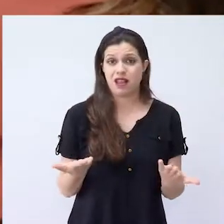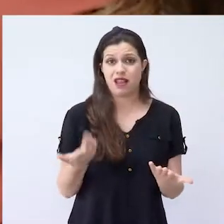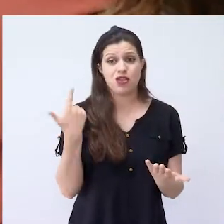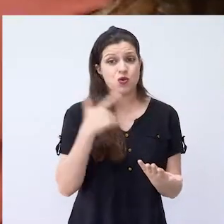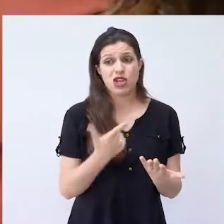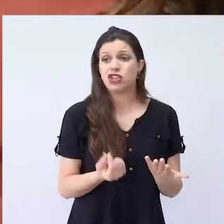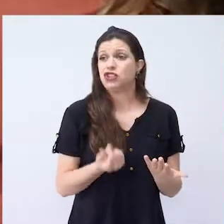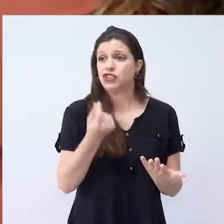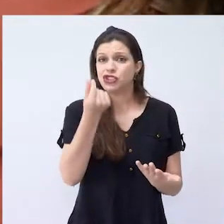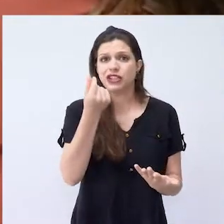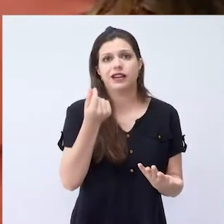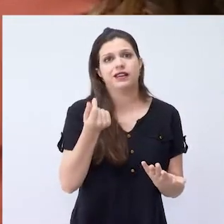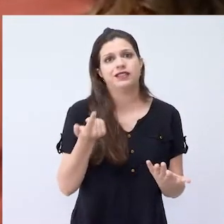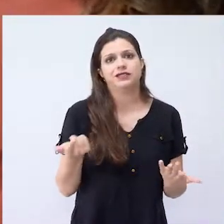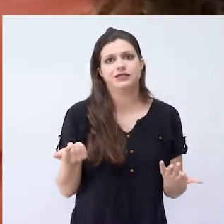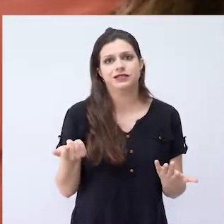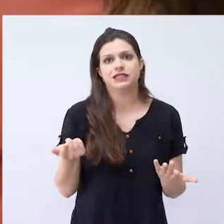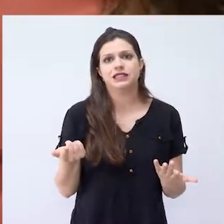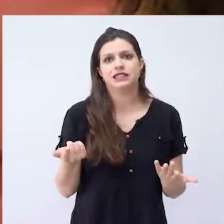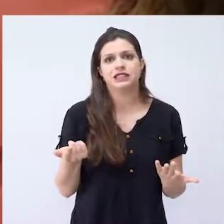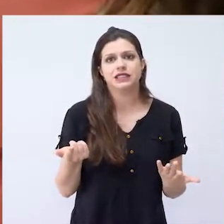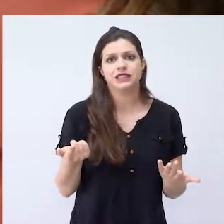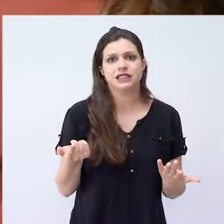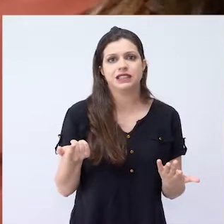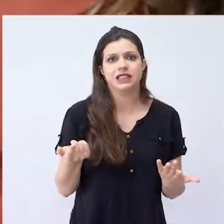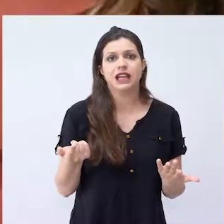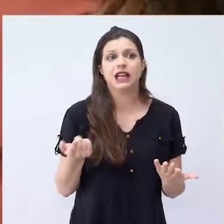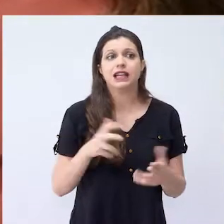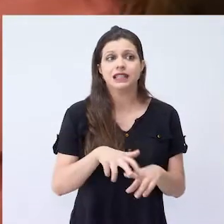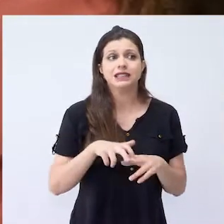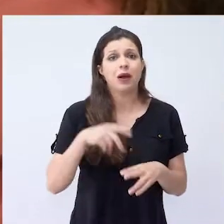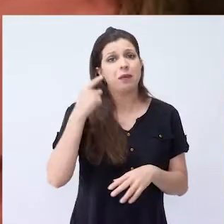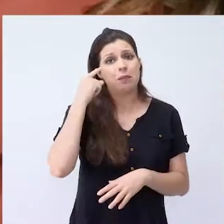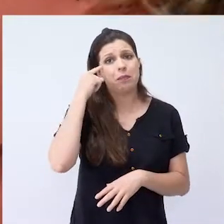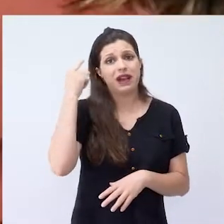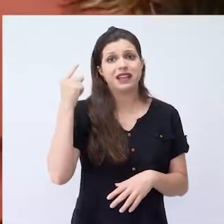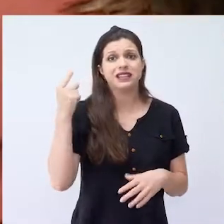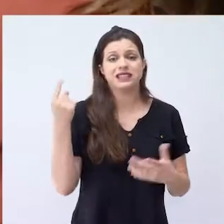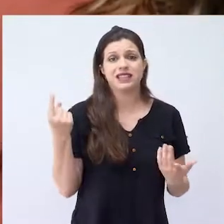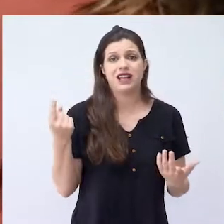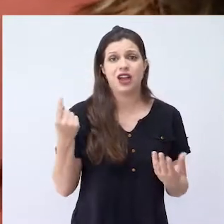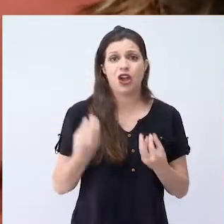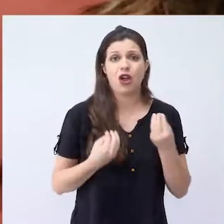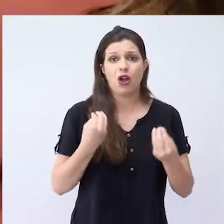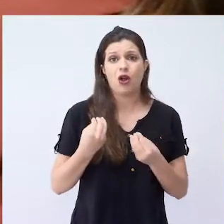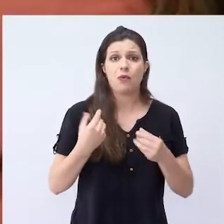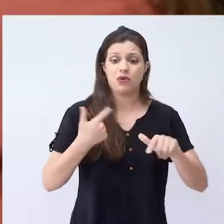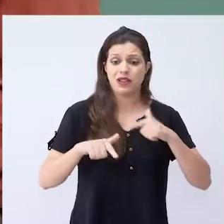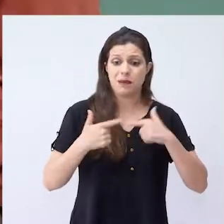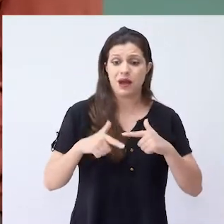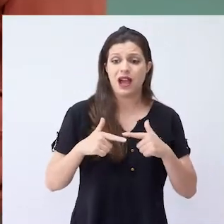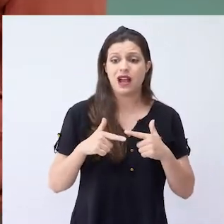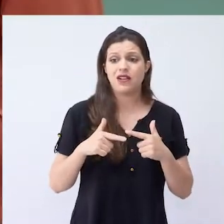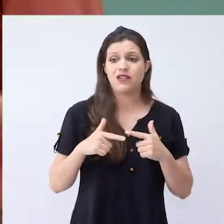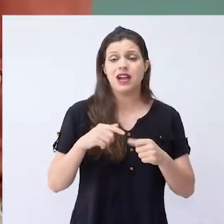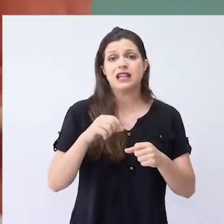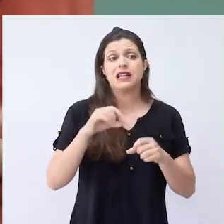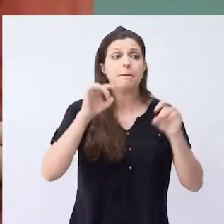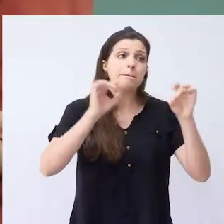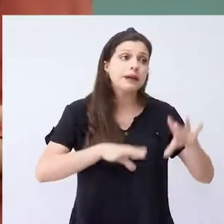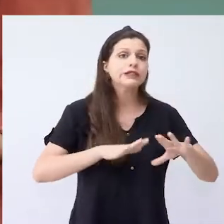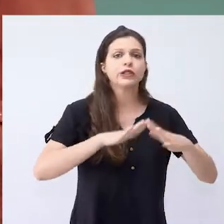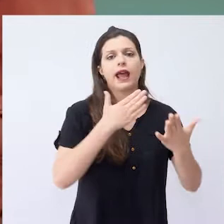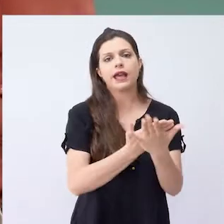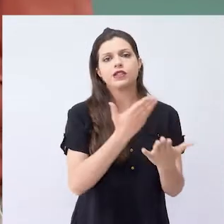desestrutura familiar, um local em que ele não tem essa consciência de que o trabalho lhe faz mal e não lhe faz bem, que o trabalho vai retirar